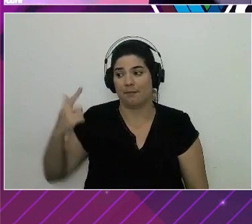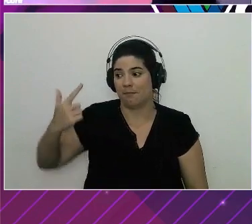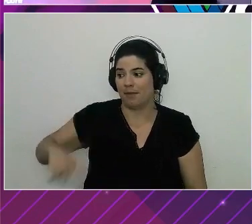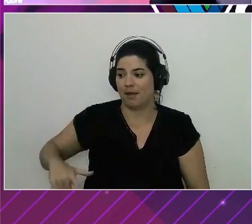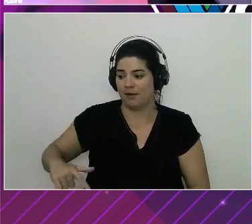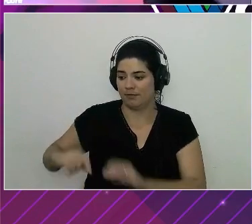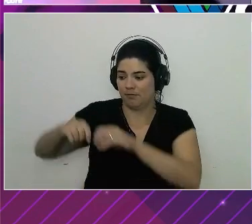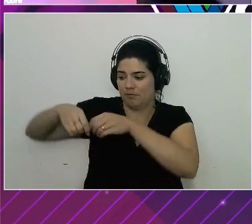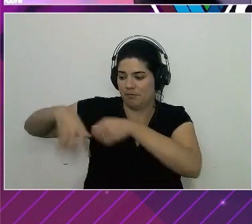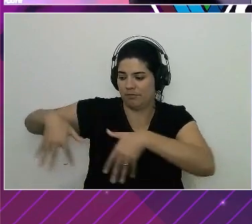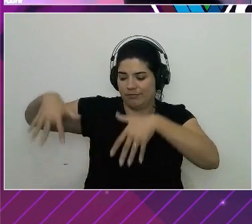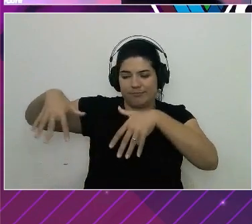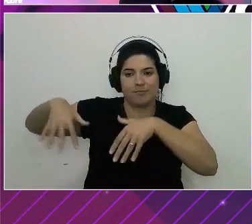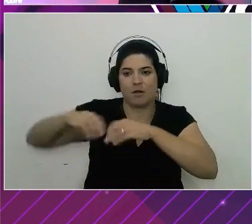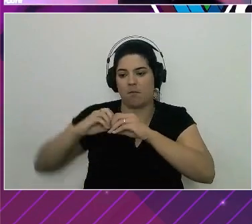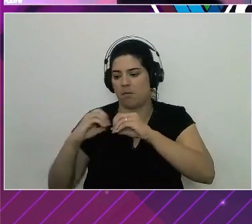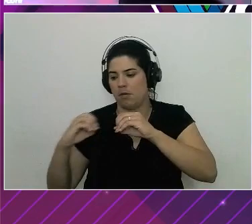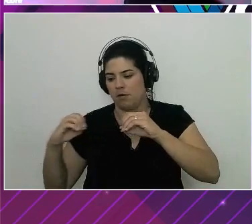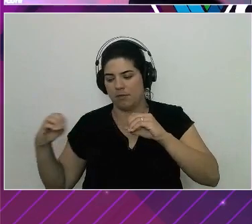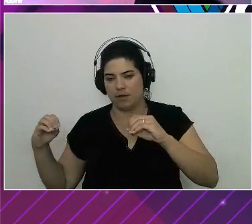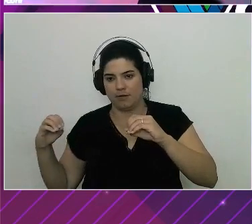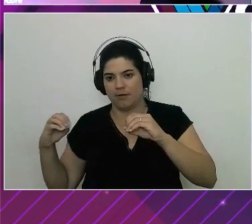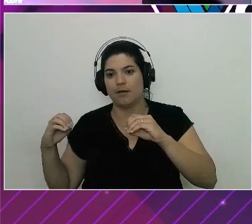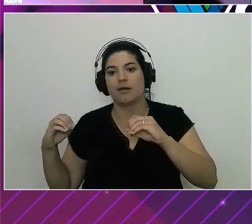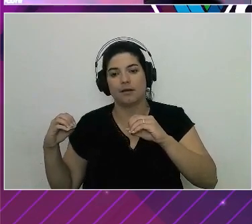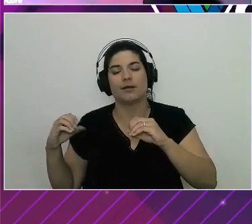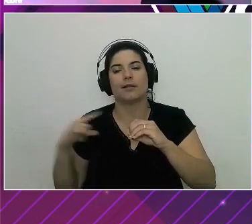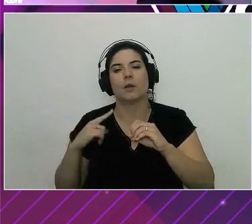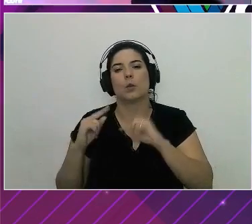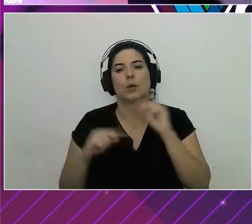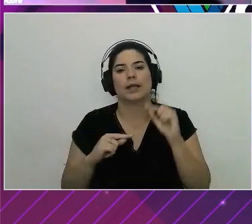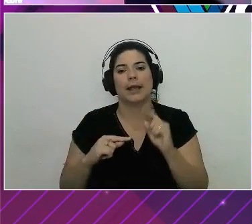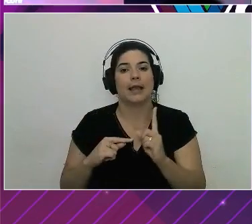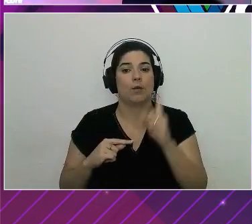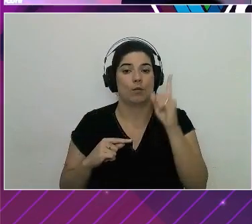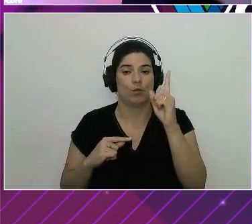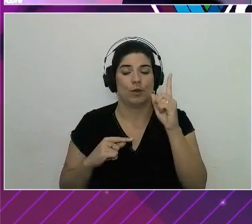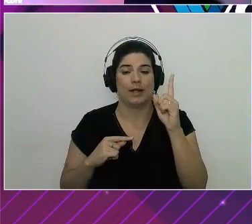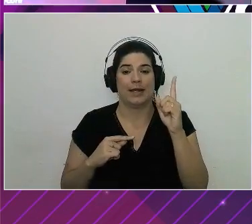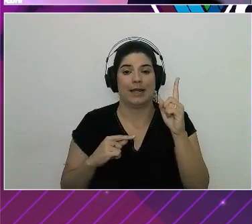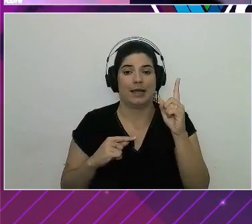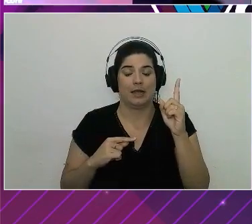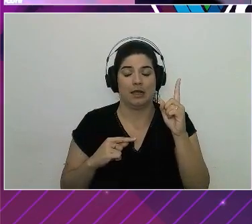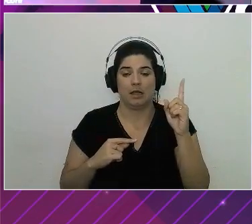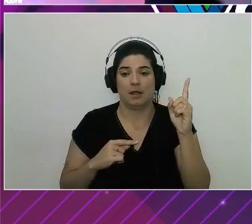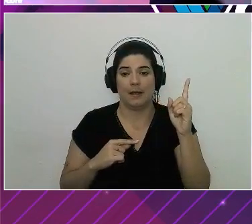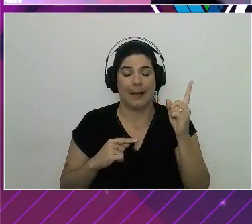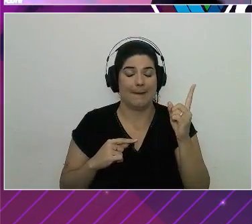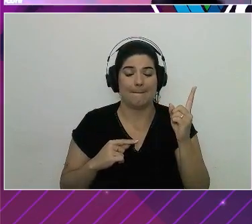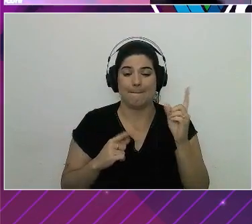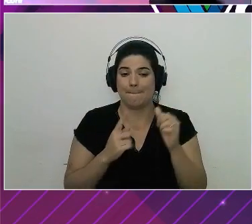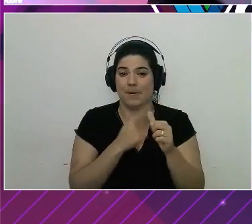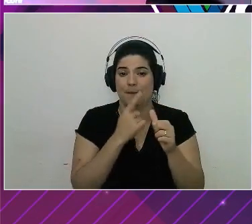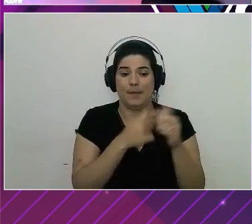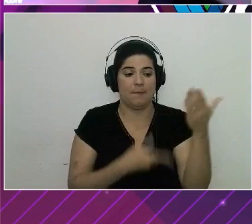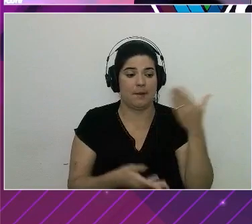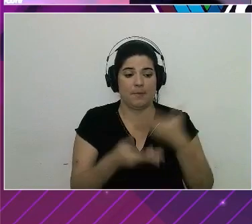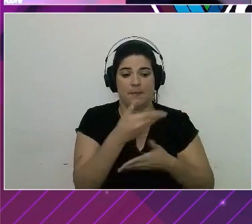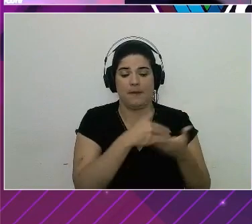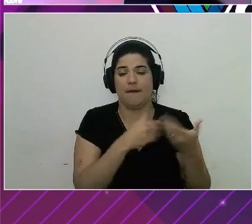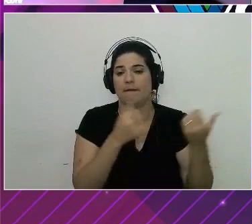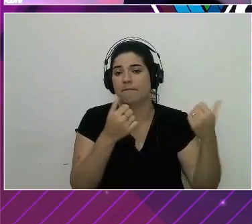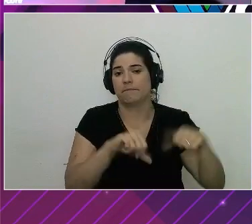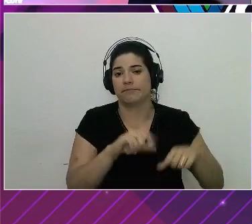Isso aqui provavelmente indica que a primeira iteração de B falhou e que a B2 que funcionou.